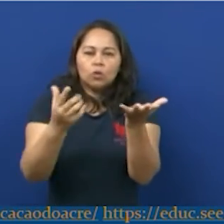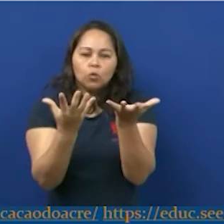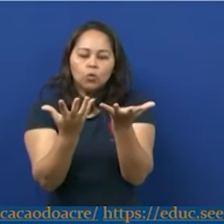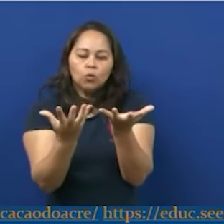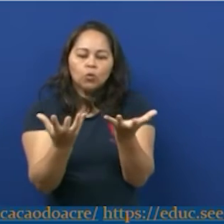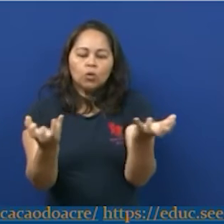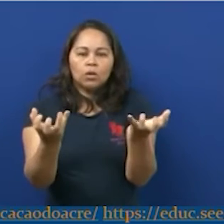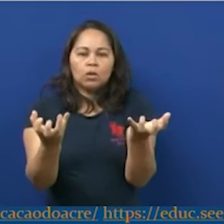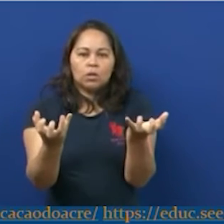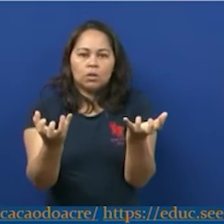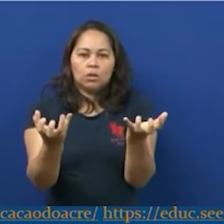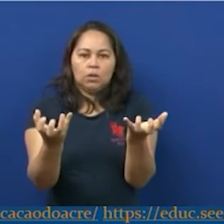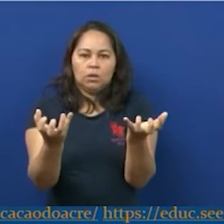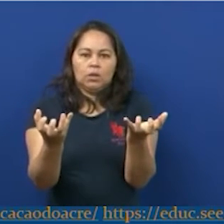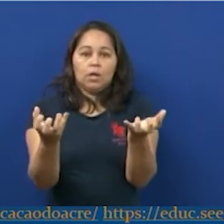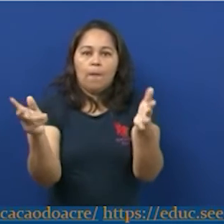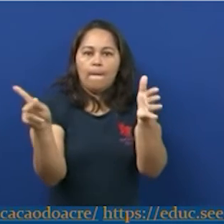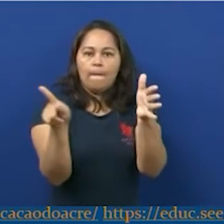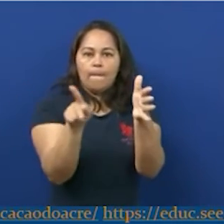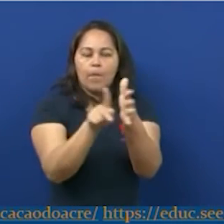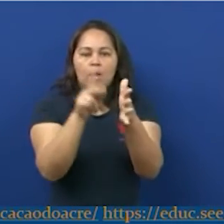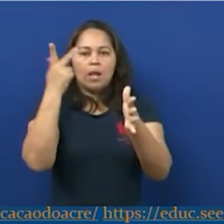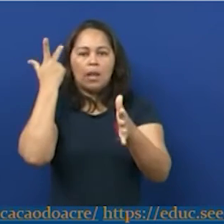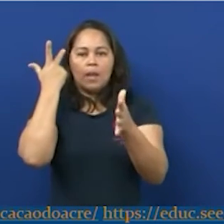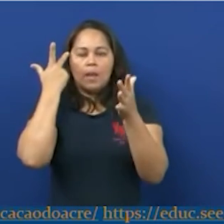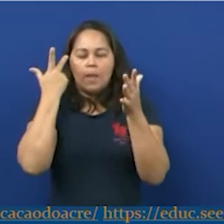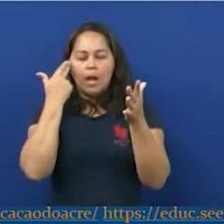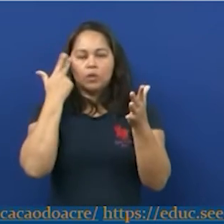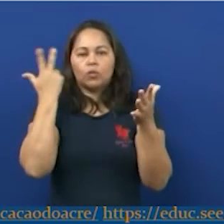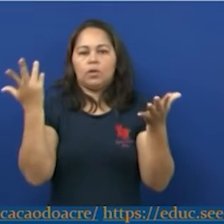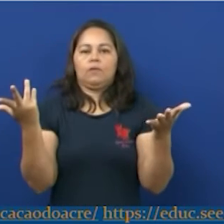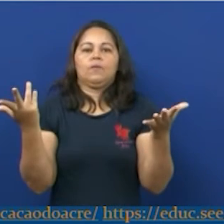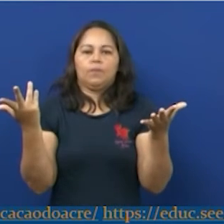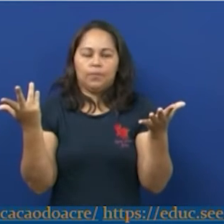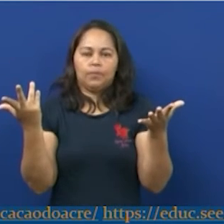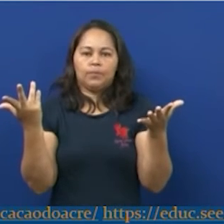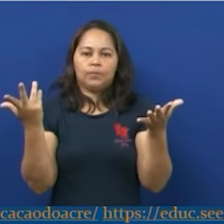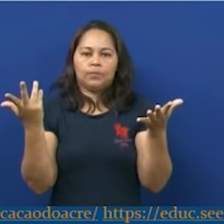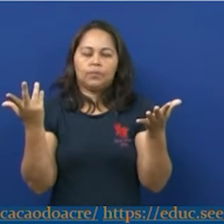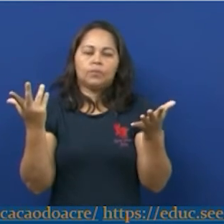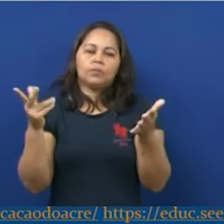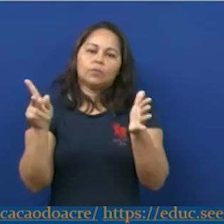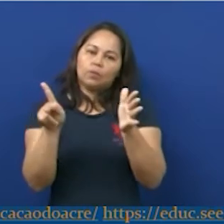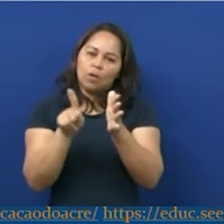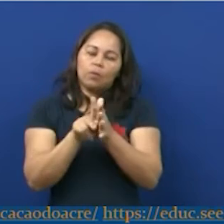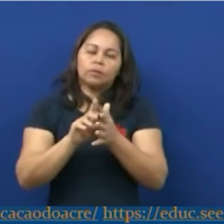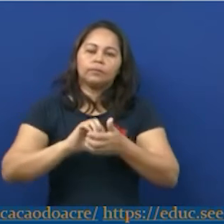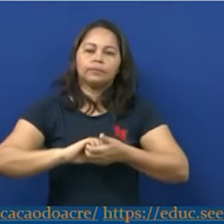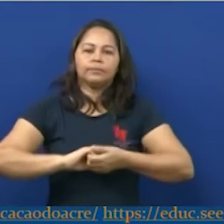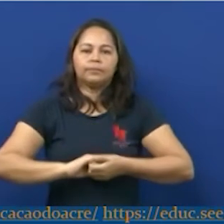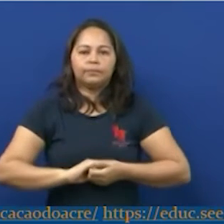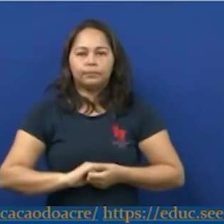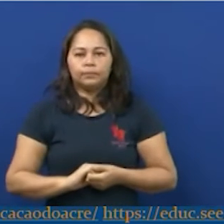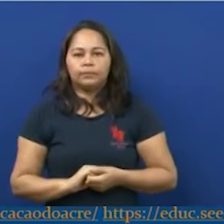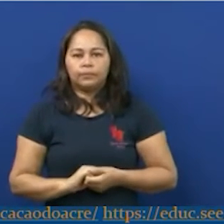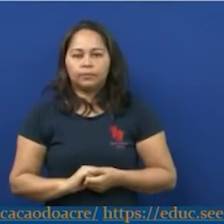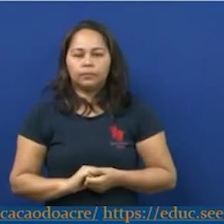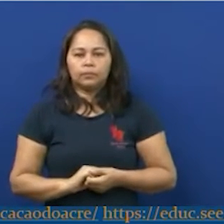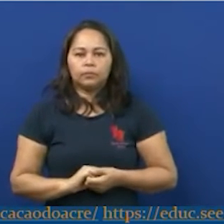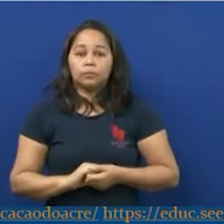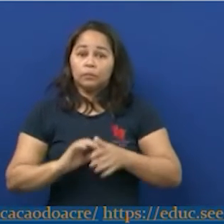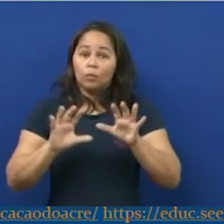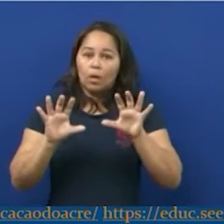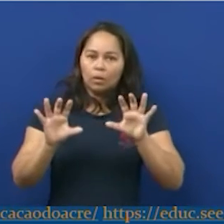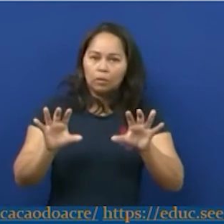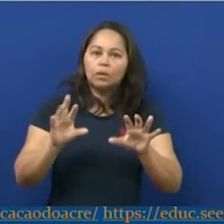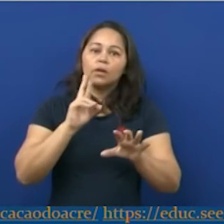fica isenta de qualquer outro tipo de molécula. Eu só tenho água naquele recipiente em que ela passa pelo processo de destilação. Então essa